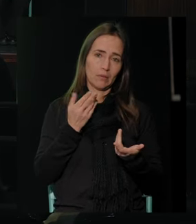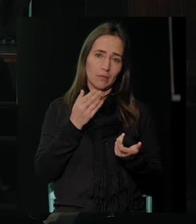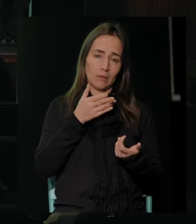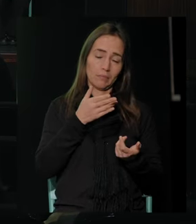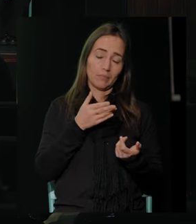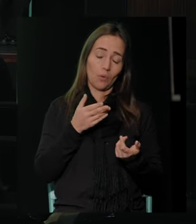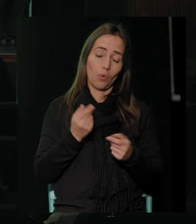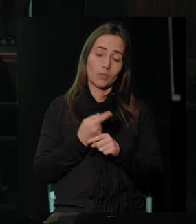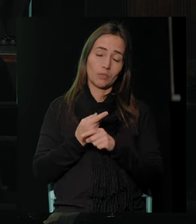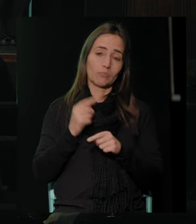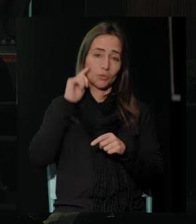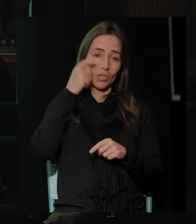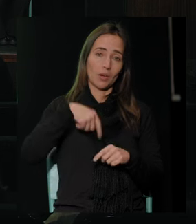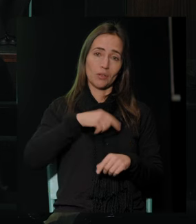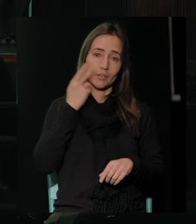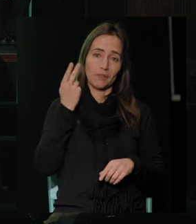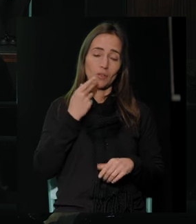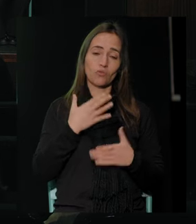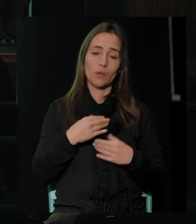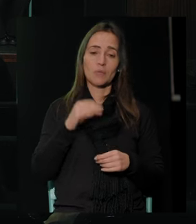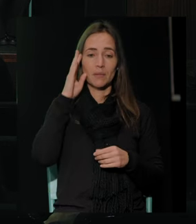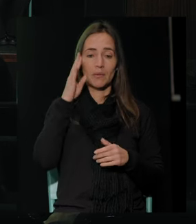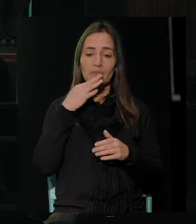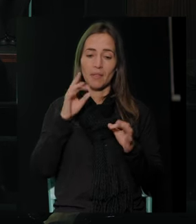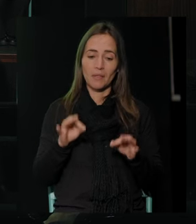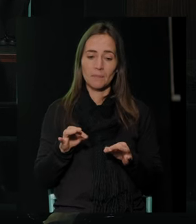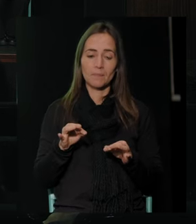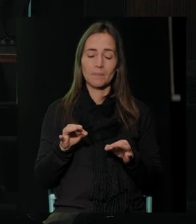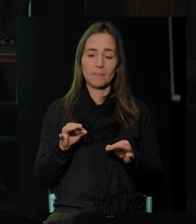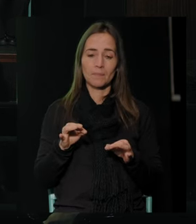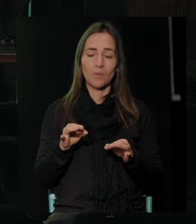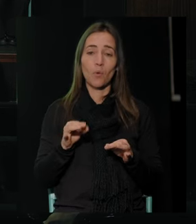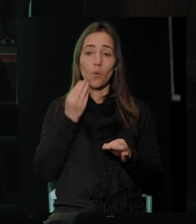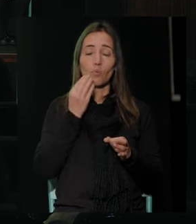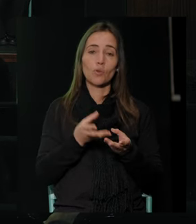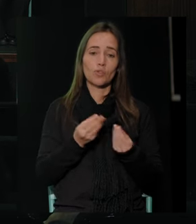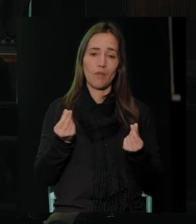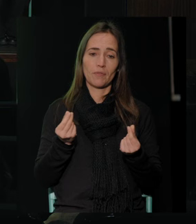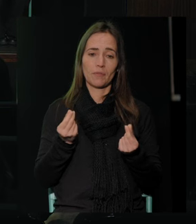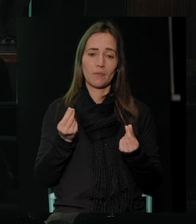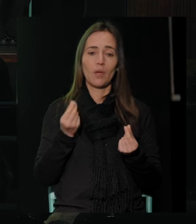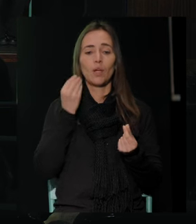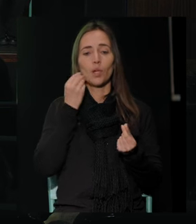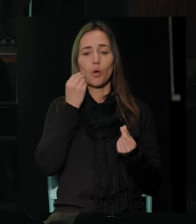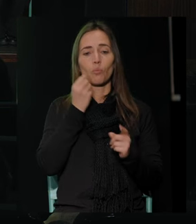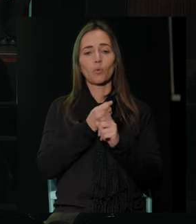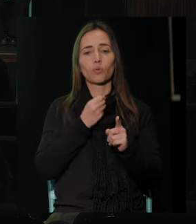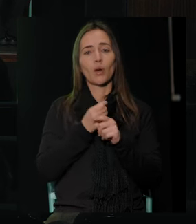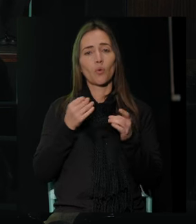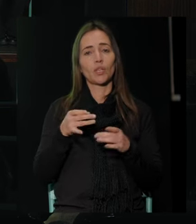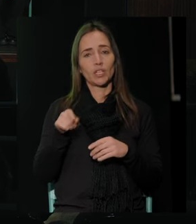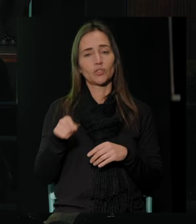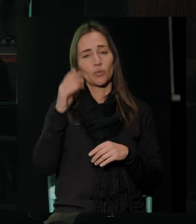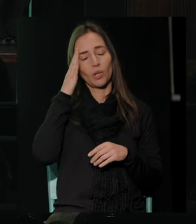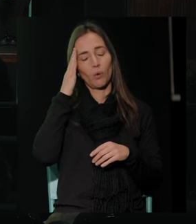facto impacto na nossa vida. E eu queria sinceramente saber que soluções é que se podem ter e como é que se pode combater isto, que acho que é de